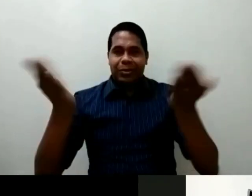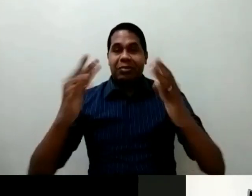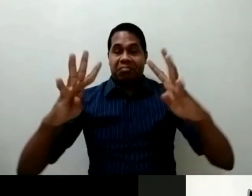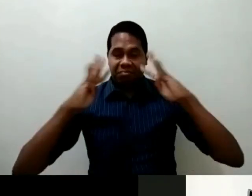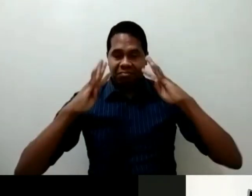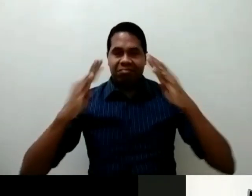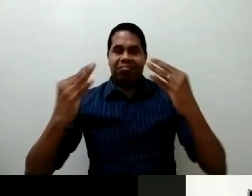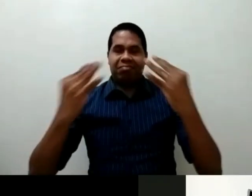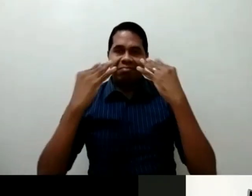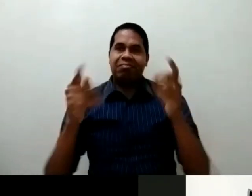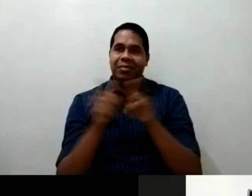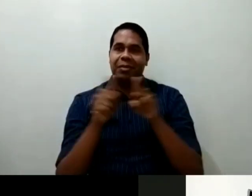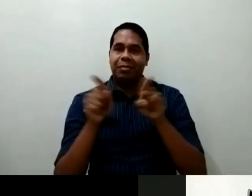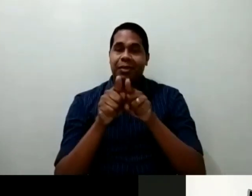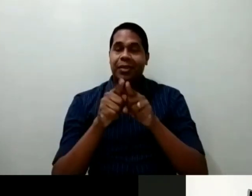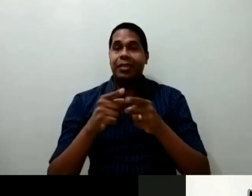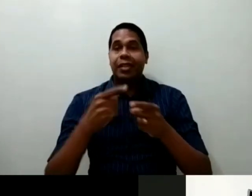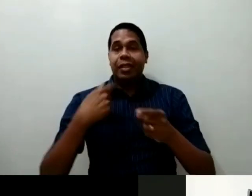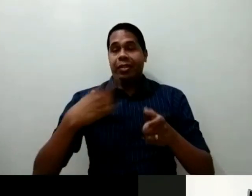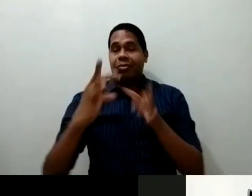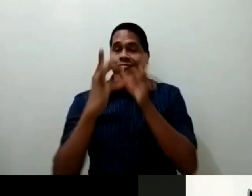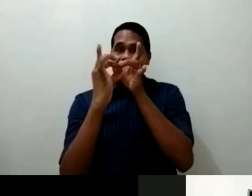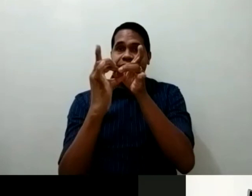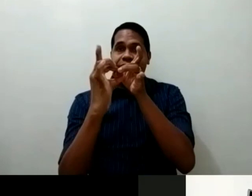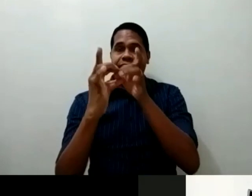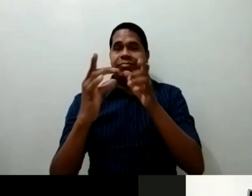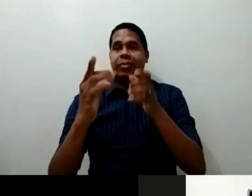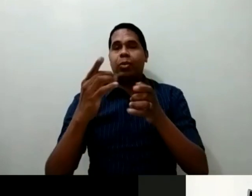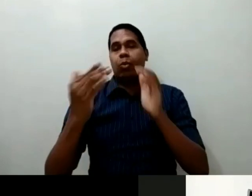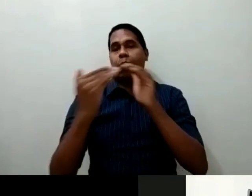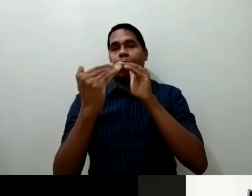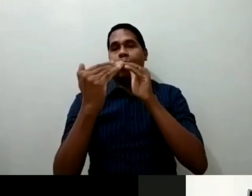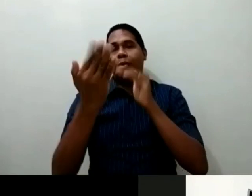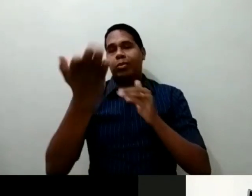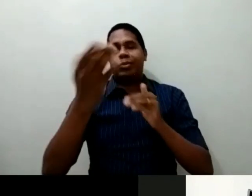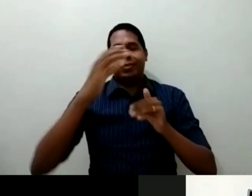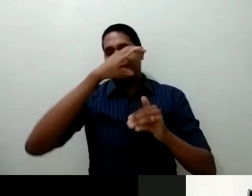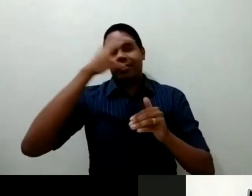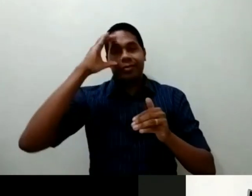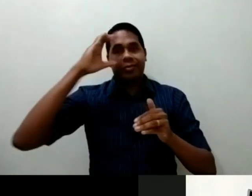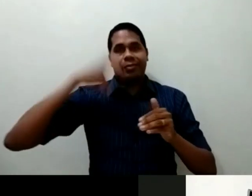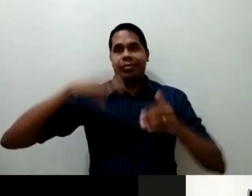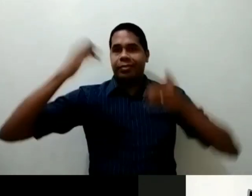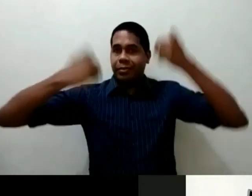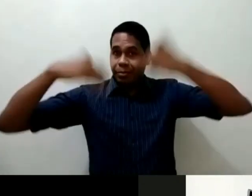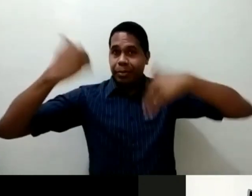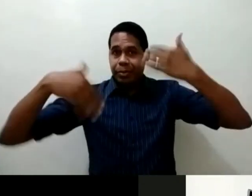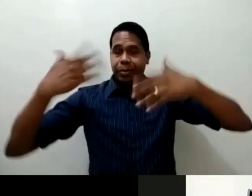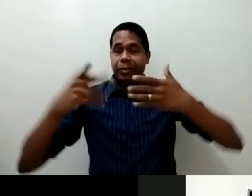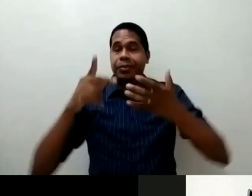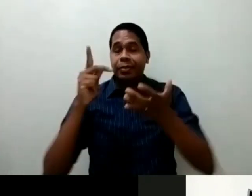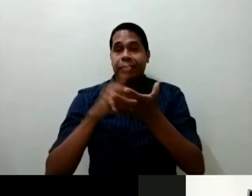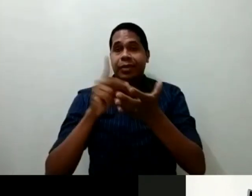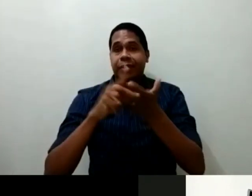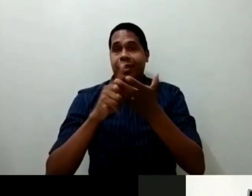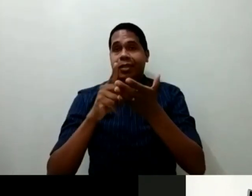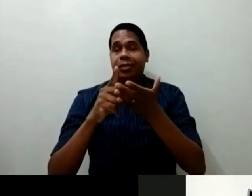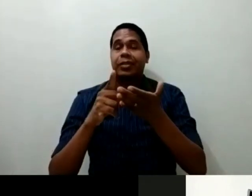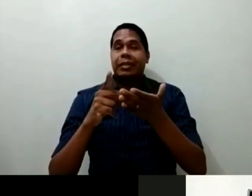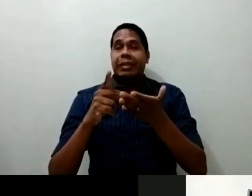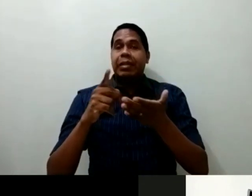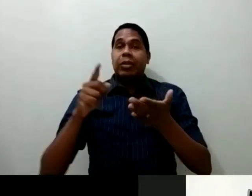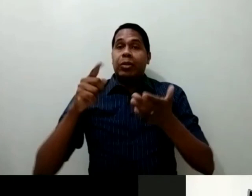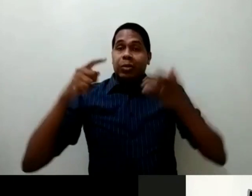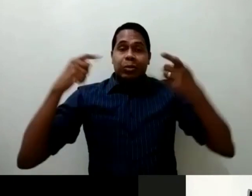Eu quero agradecer a todos que também estiveram presentes, que puderam ver com o que o